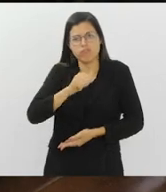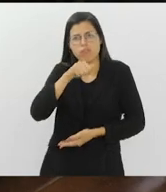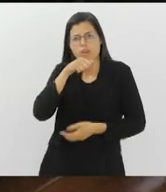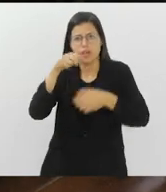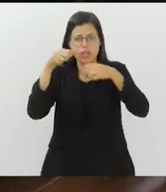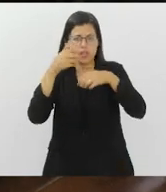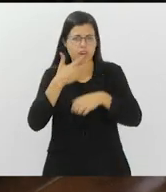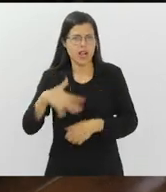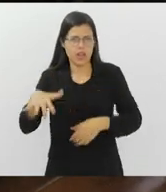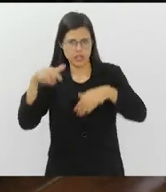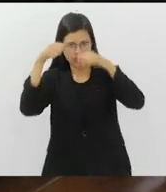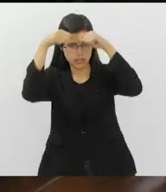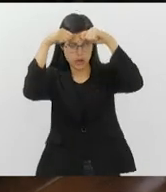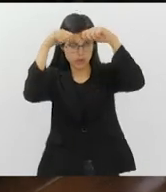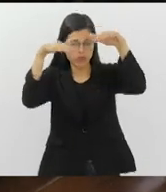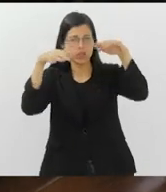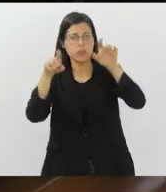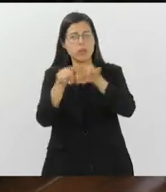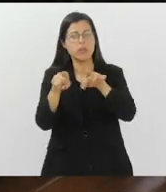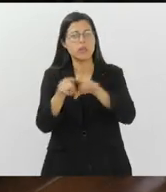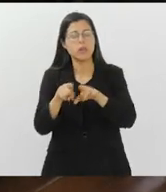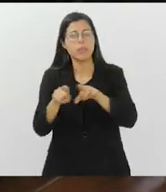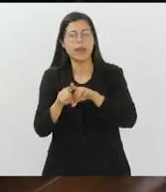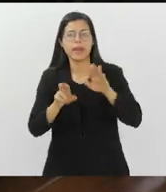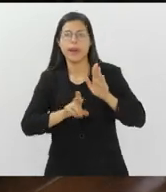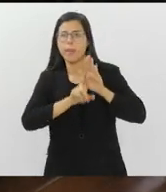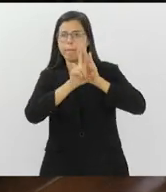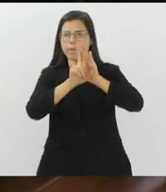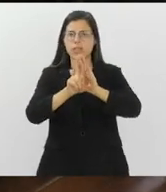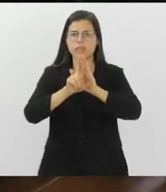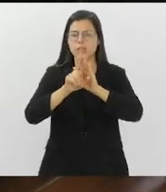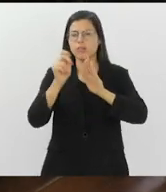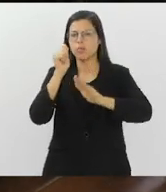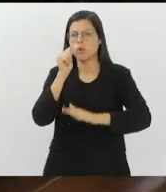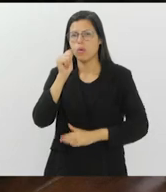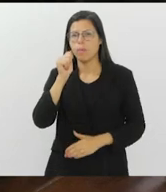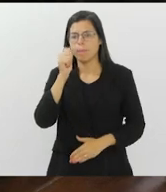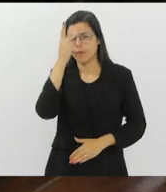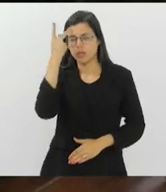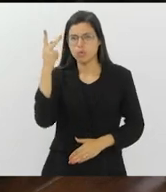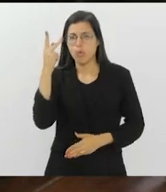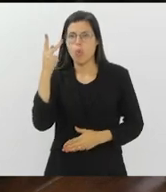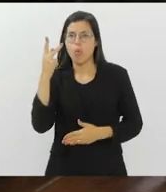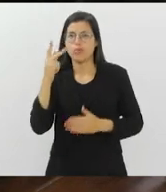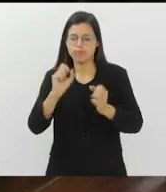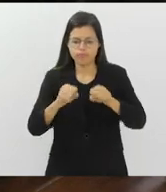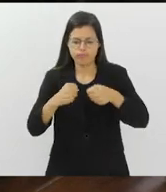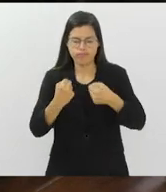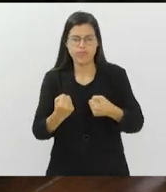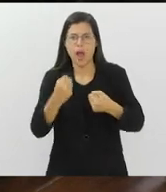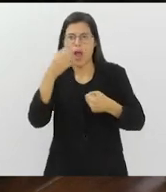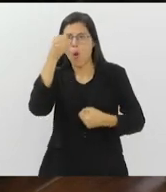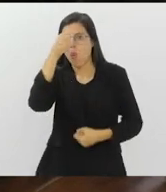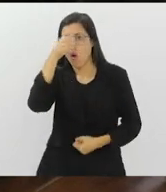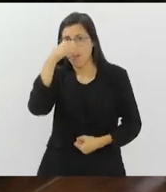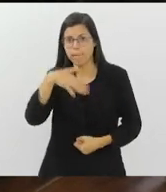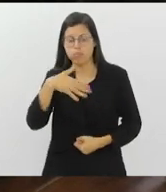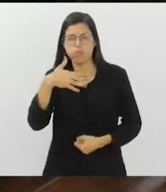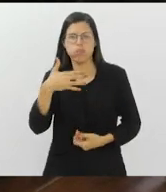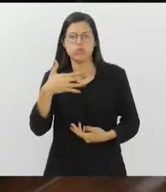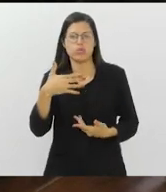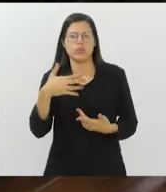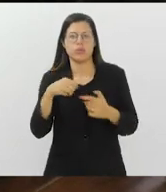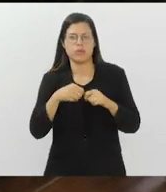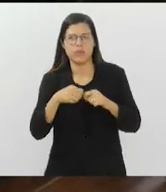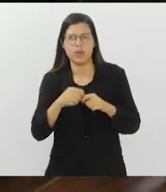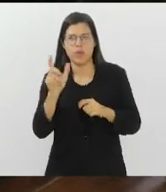como uma das vozes que enfrentam a dura realidade dos abusos cometidos pelos planos de saúde a